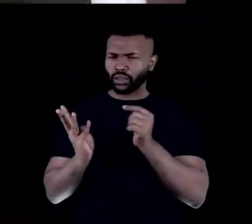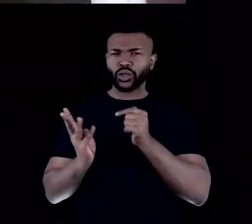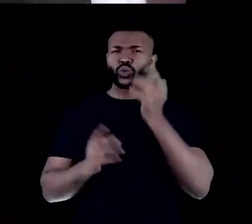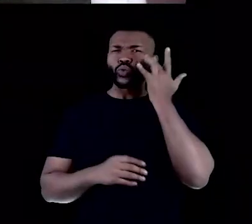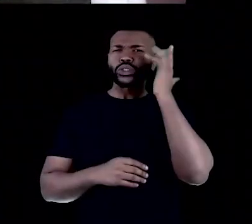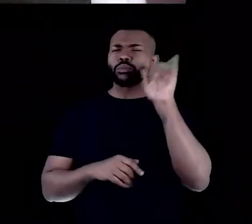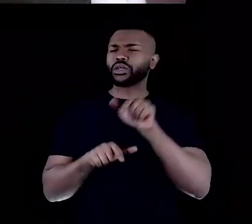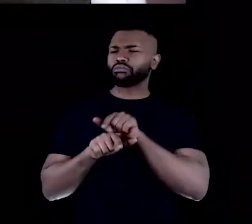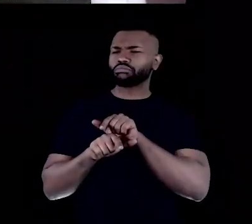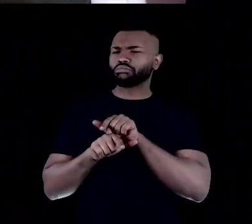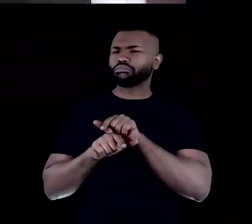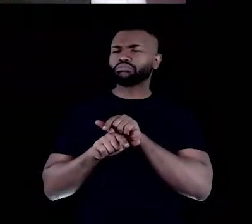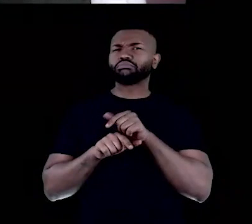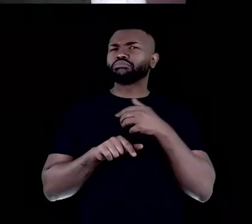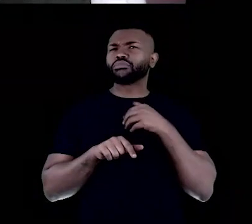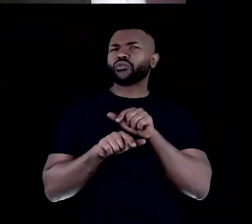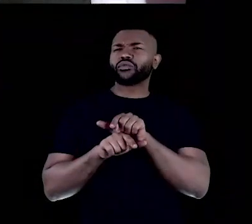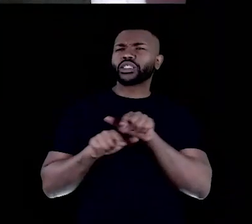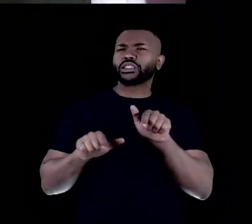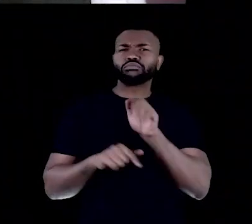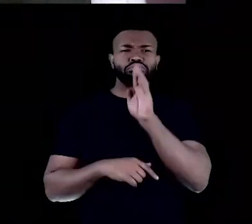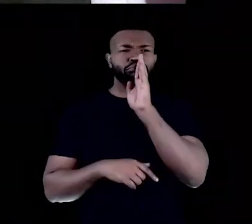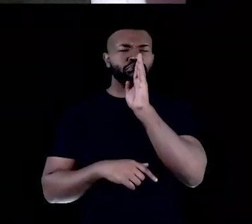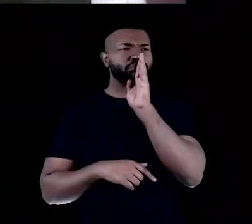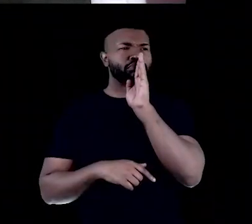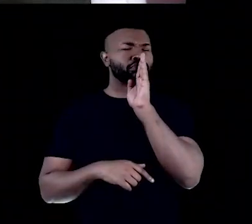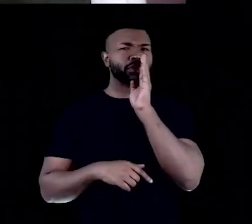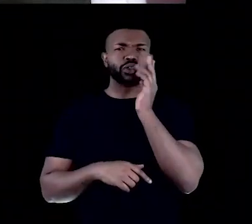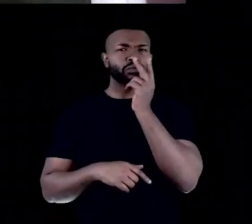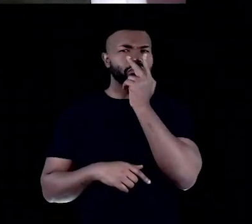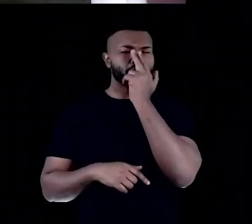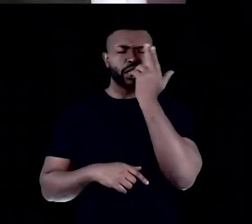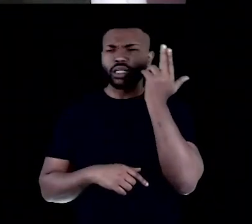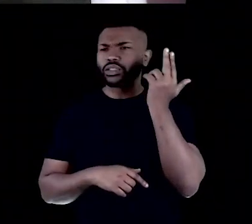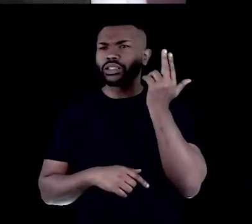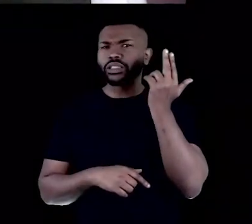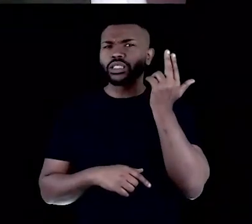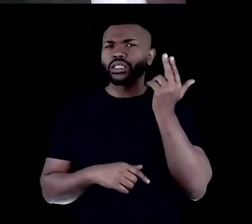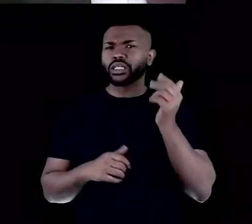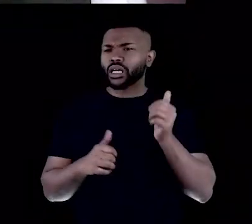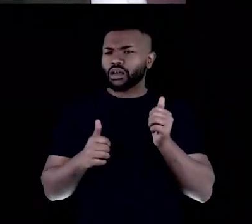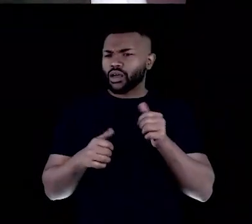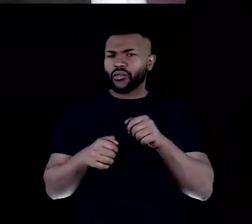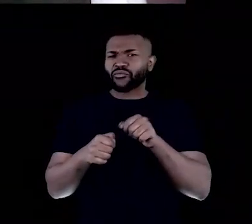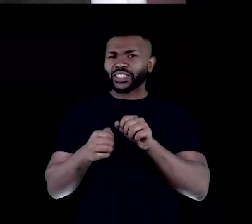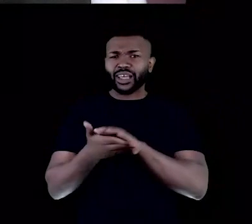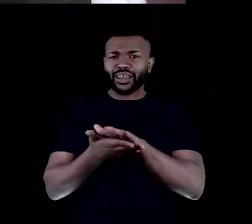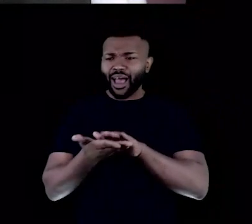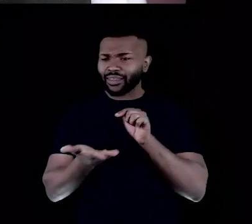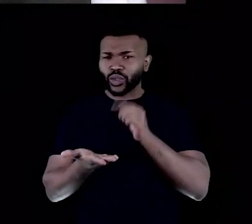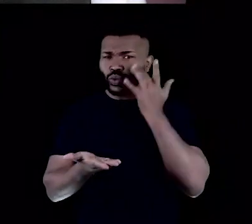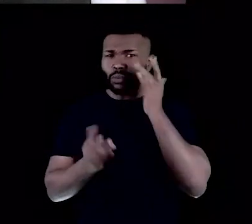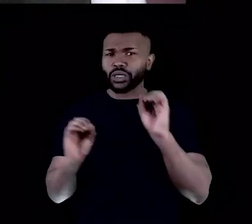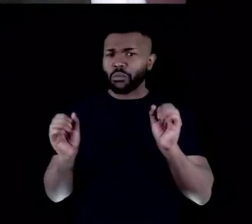sabiam lidar com o próprio vazio, não sabiam lidar com o próprio silêncio. Desaprenderam a não fazer nada, desaprenderam